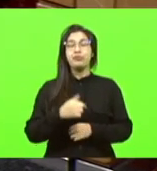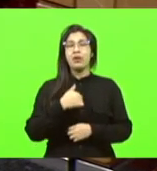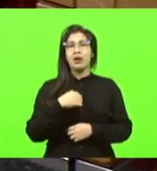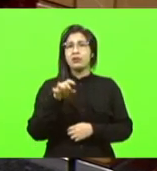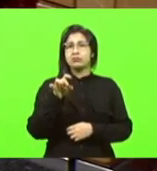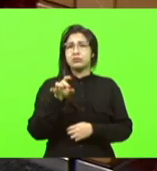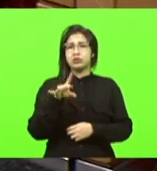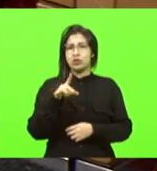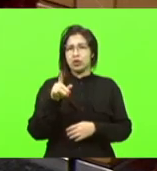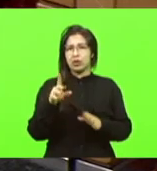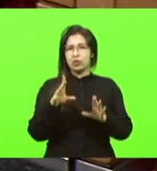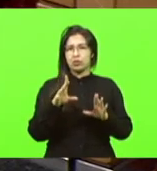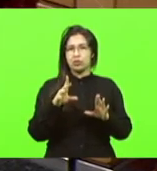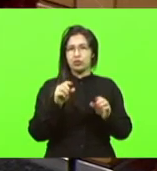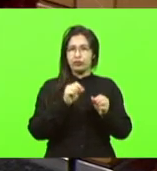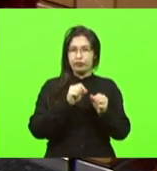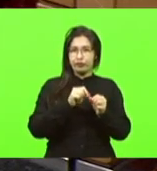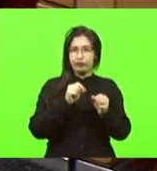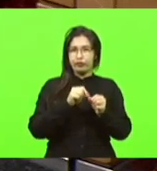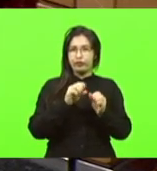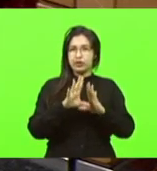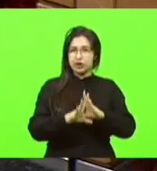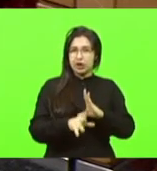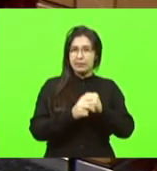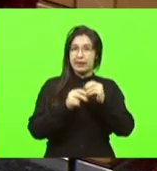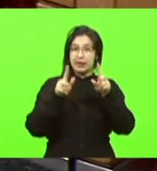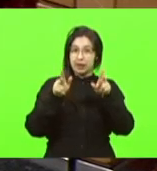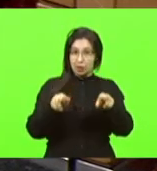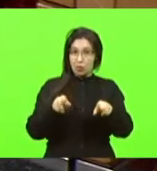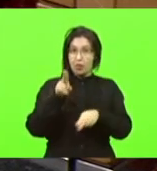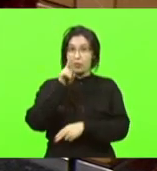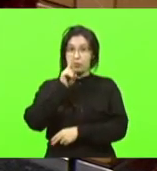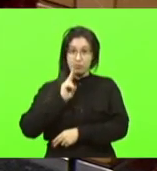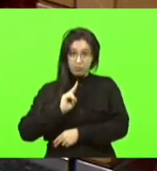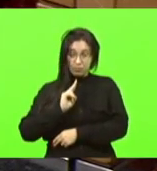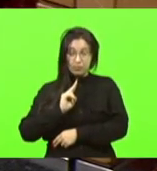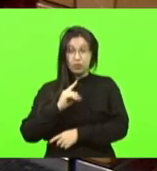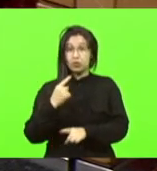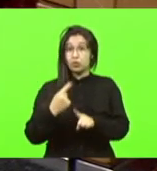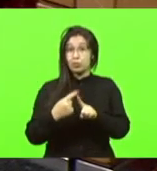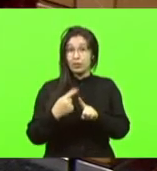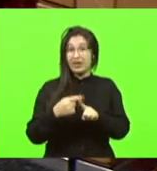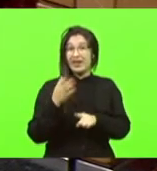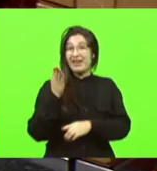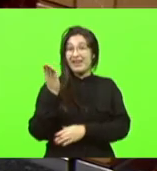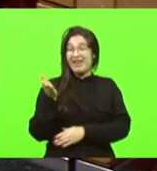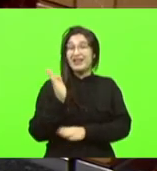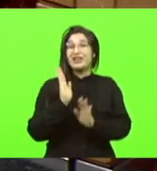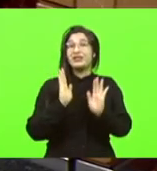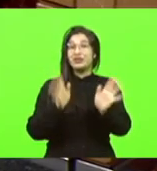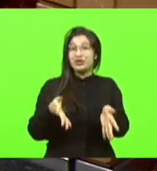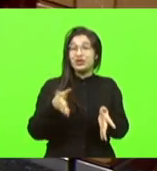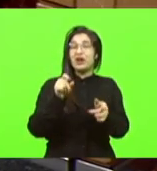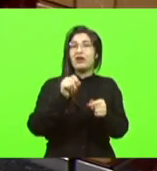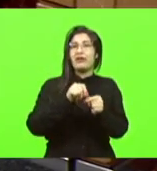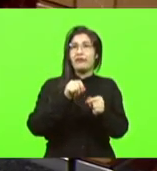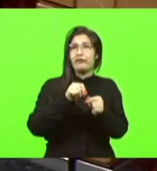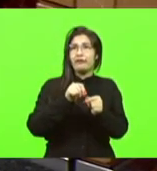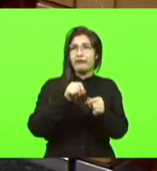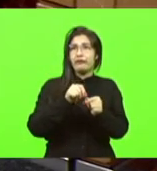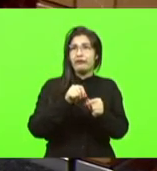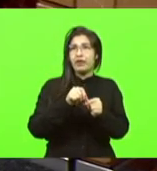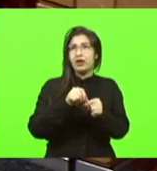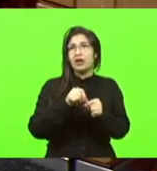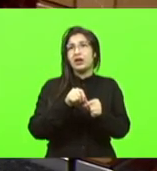não subscrever uma emenda de igual teor a do deputado Maurício Porque como ele já o tinha feito e eu entendo que ele é o de